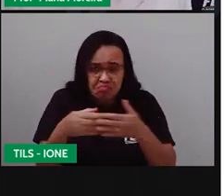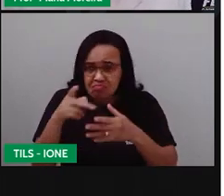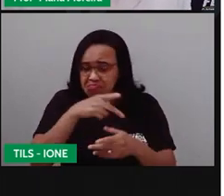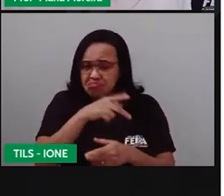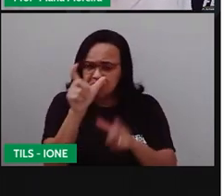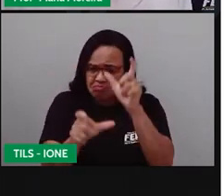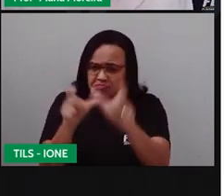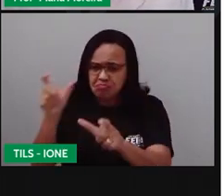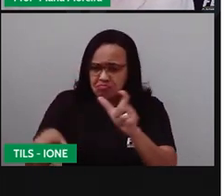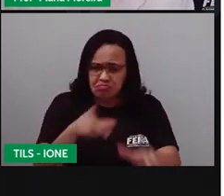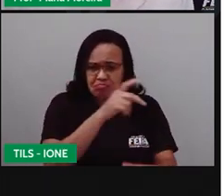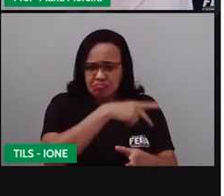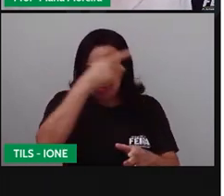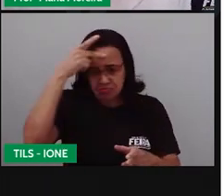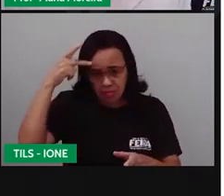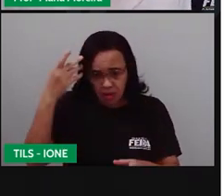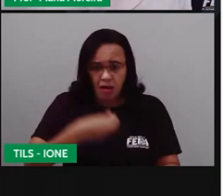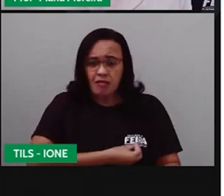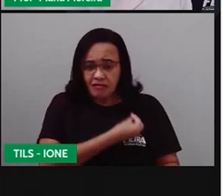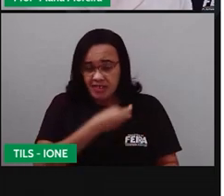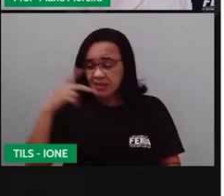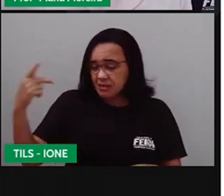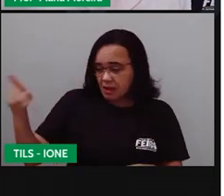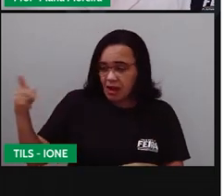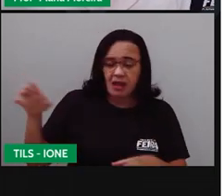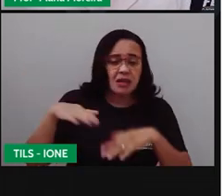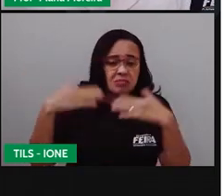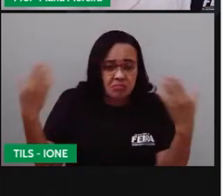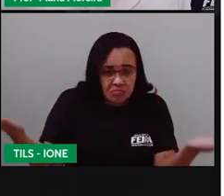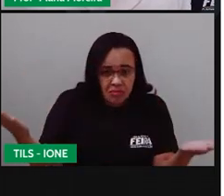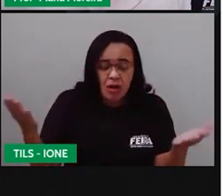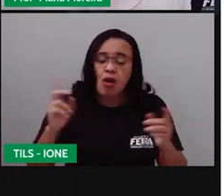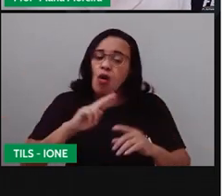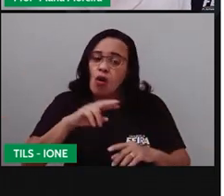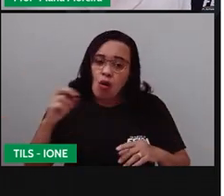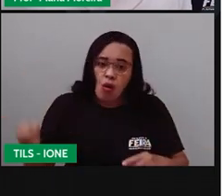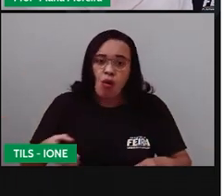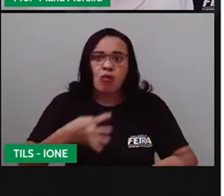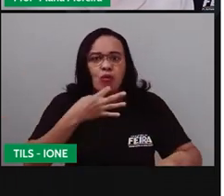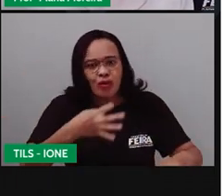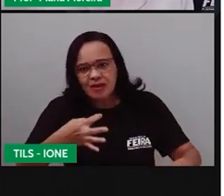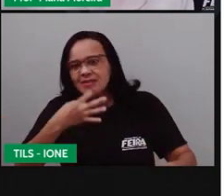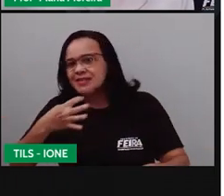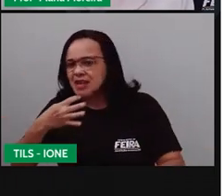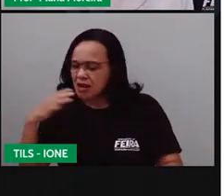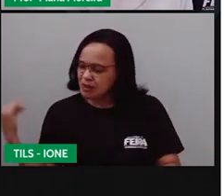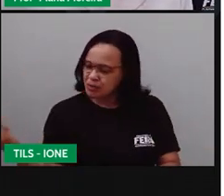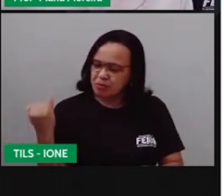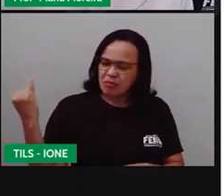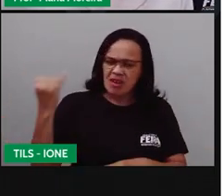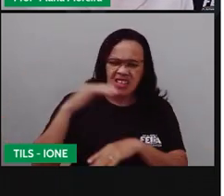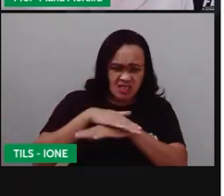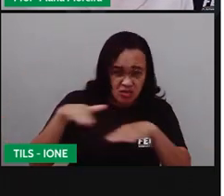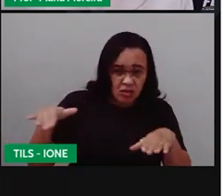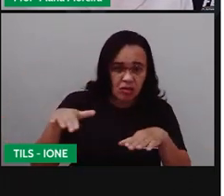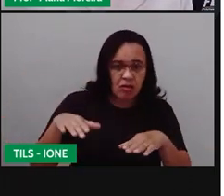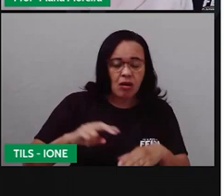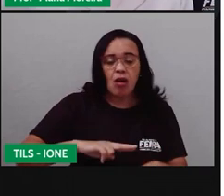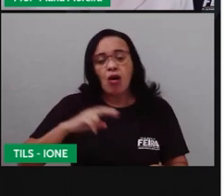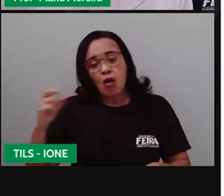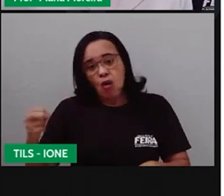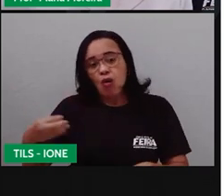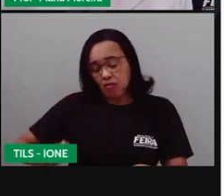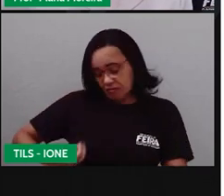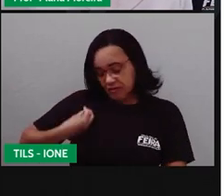em uma biografia? Ou só pessoas conhecidas e importantes? Será que eu posso fazer uma biografia da vida